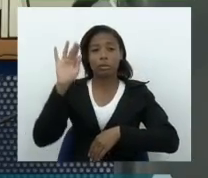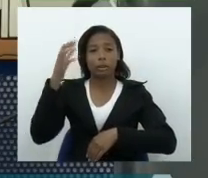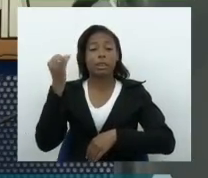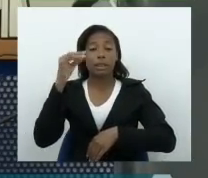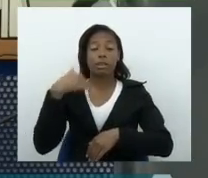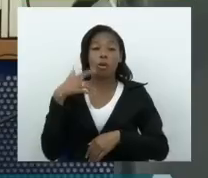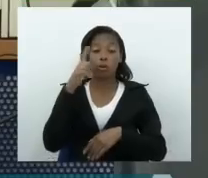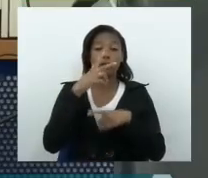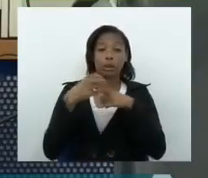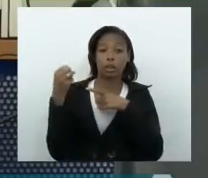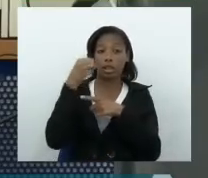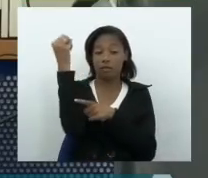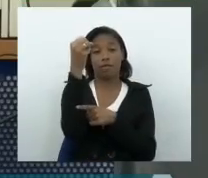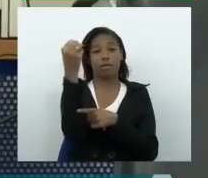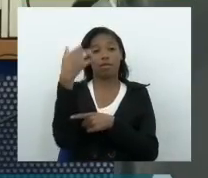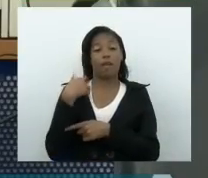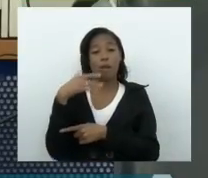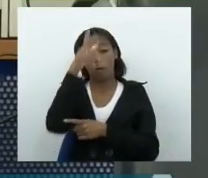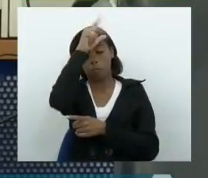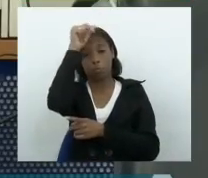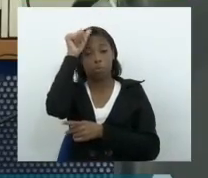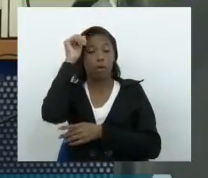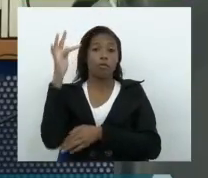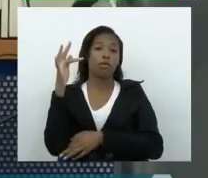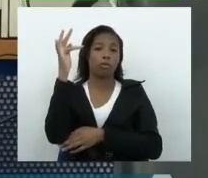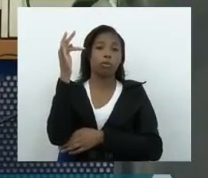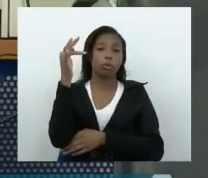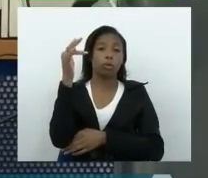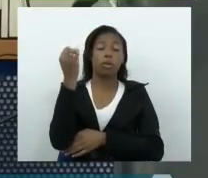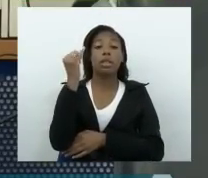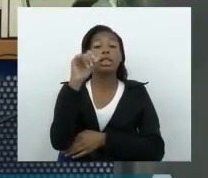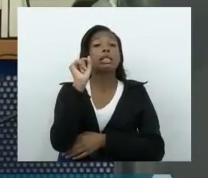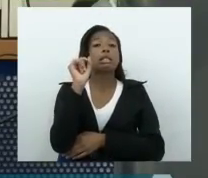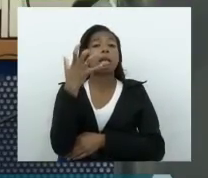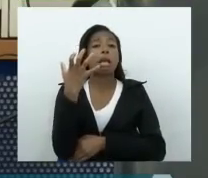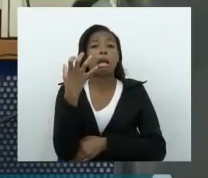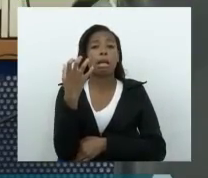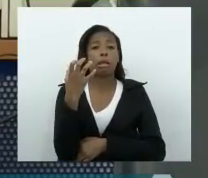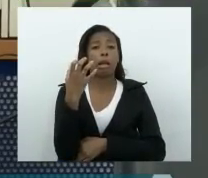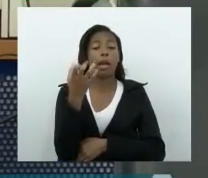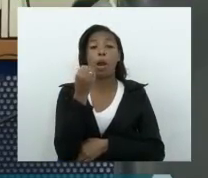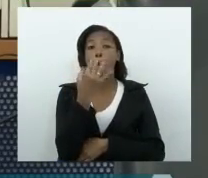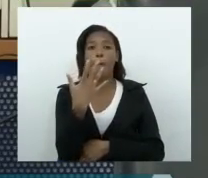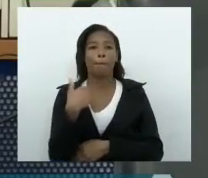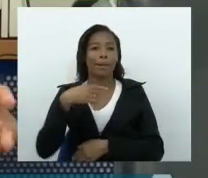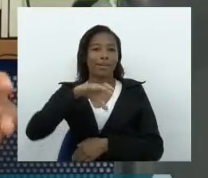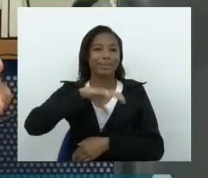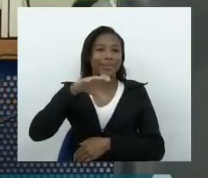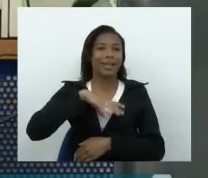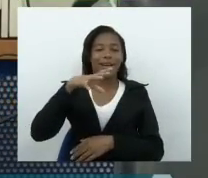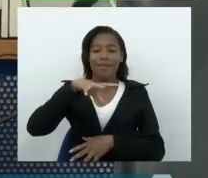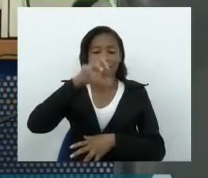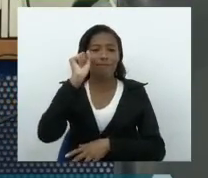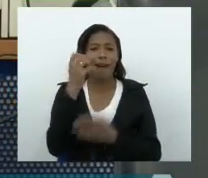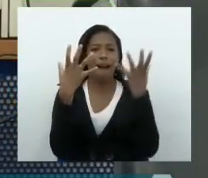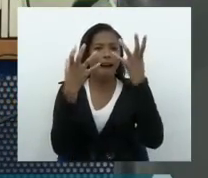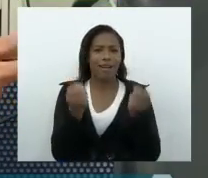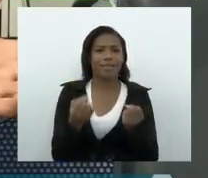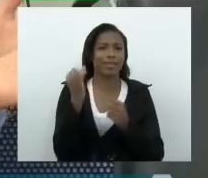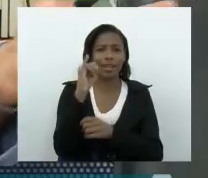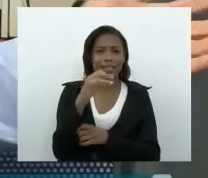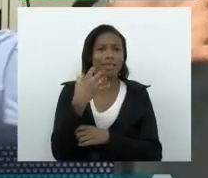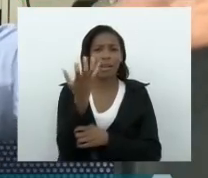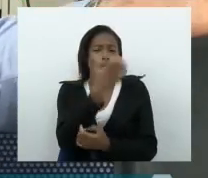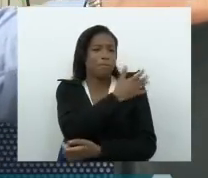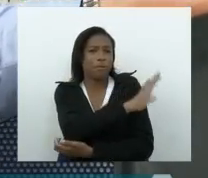Deus quiser, o próximo prefeito dessa cidade. Quem quiser o bem dessa cidade vai aprovar os nossos projetos. Quem não